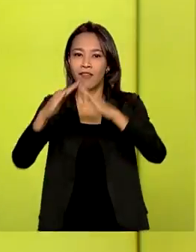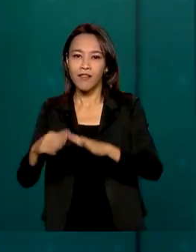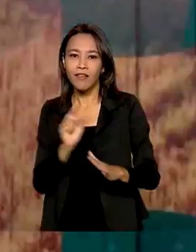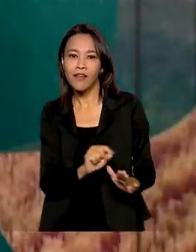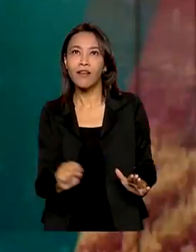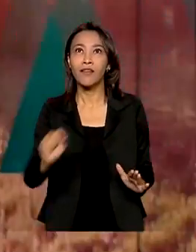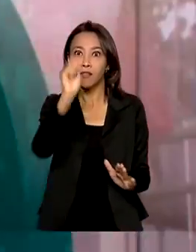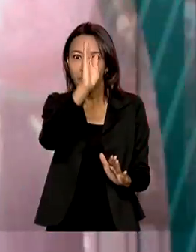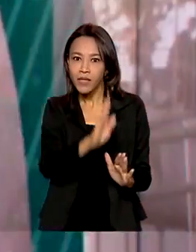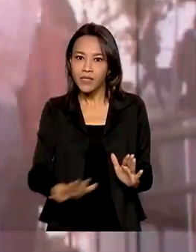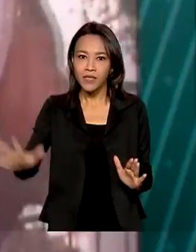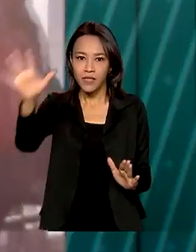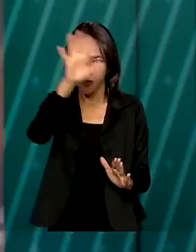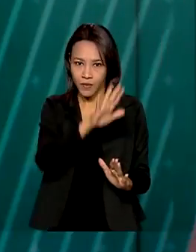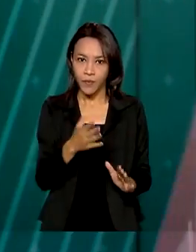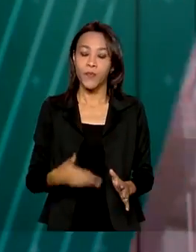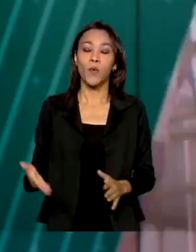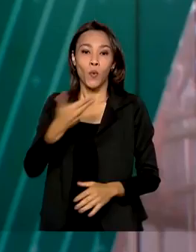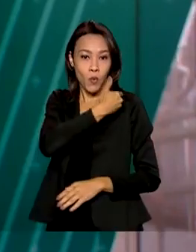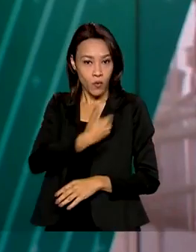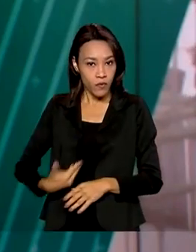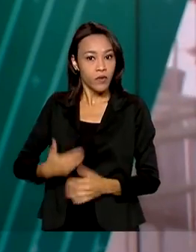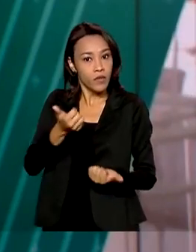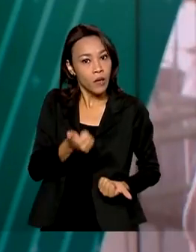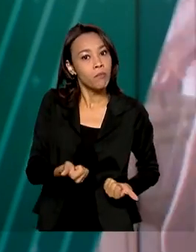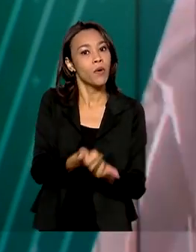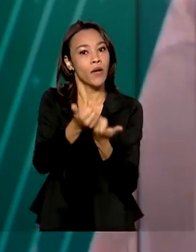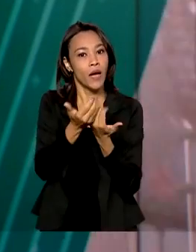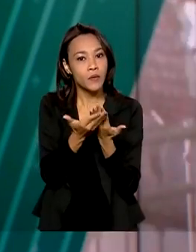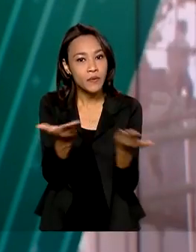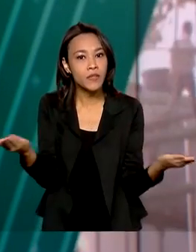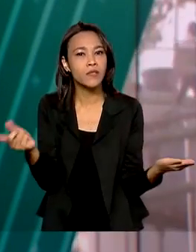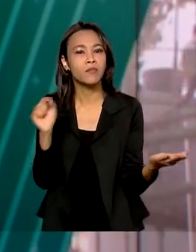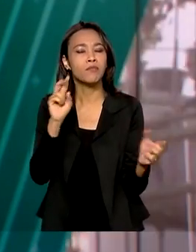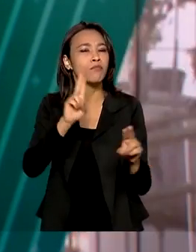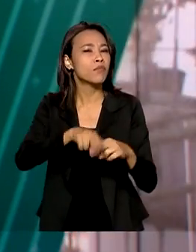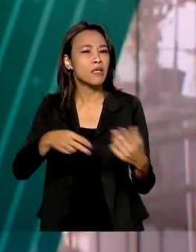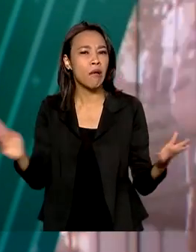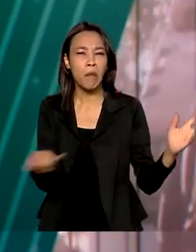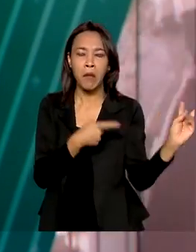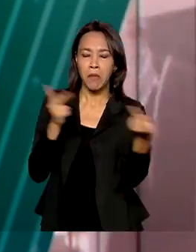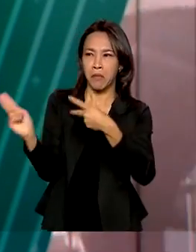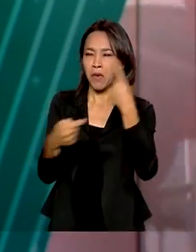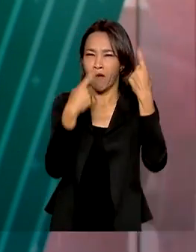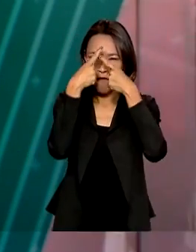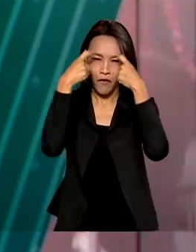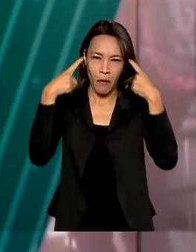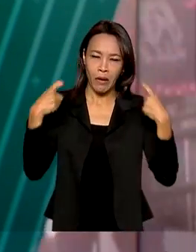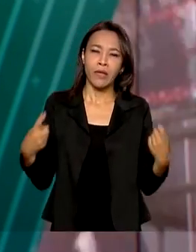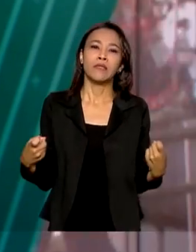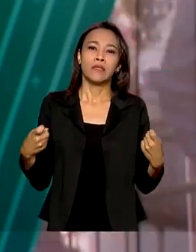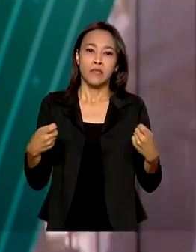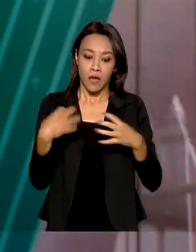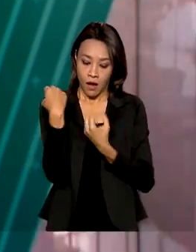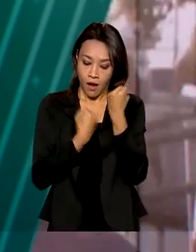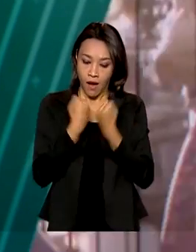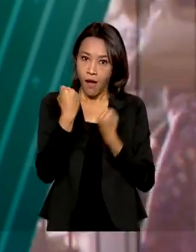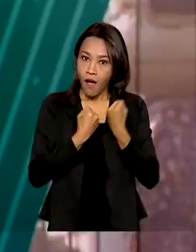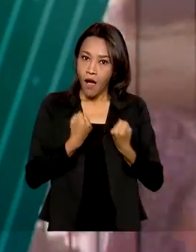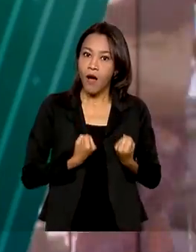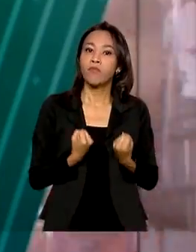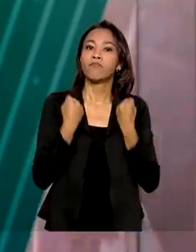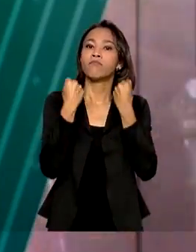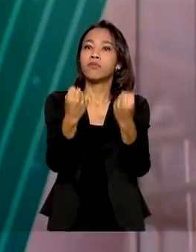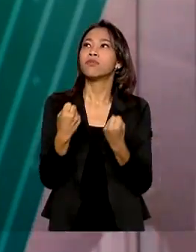O governo tem fortalecido esse trabalho na pandemia devido ao aumento de casos de violência. Veículos estão sendo distribuídos